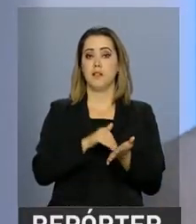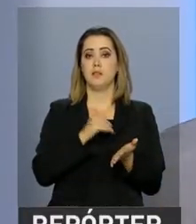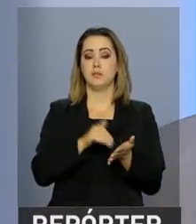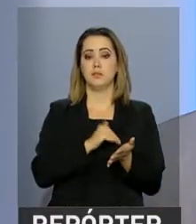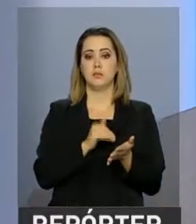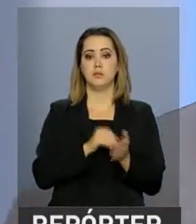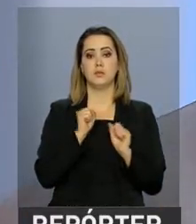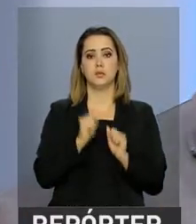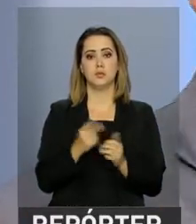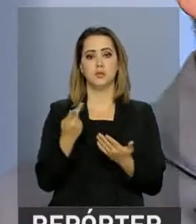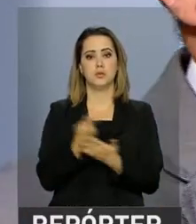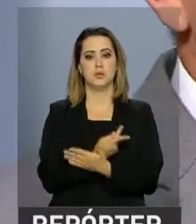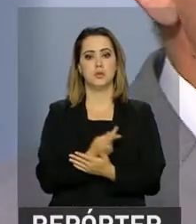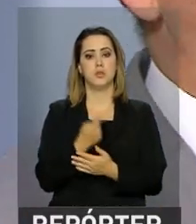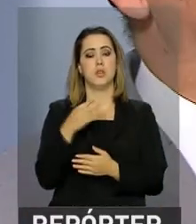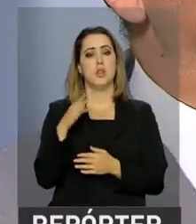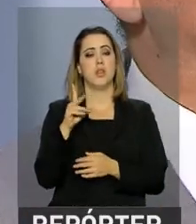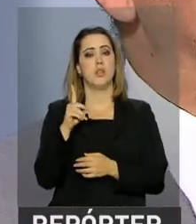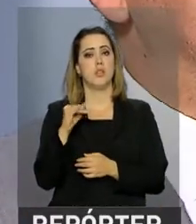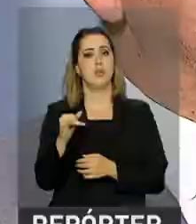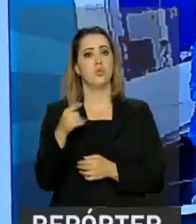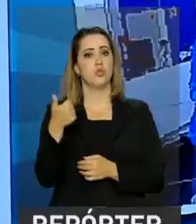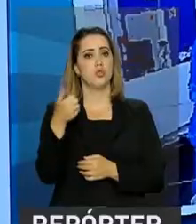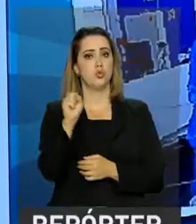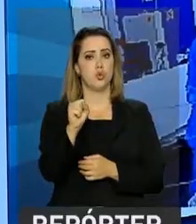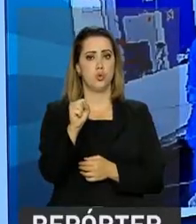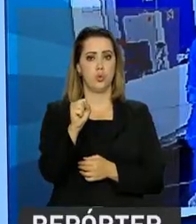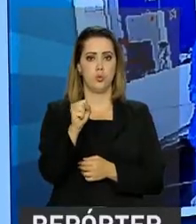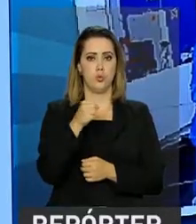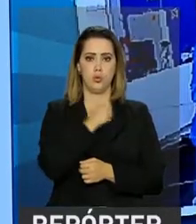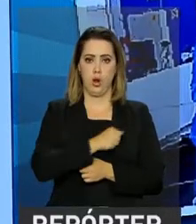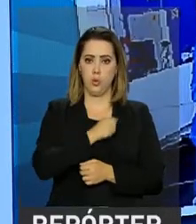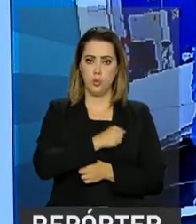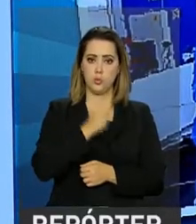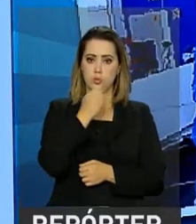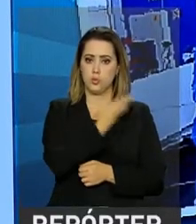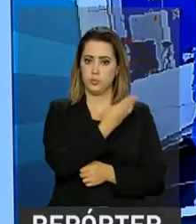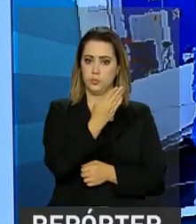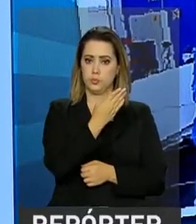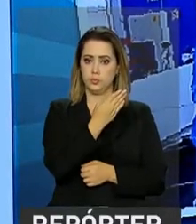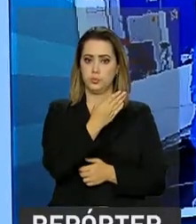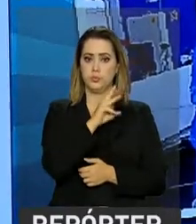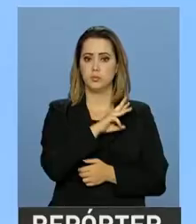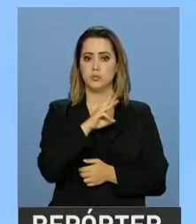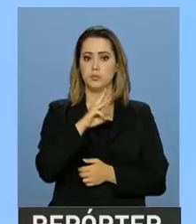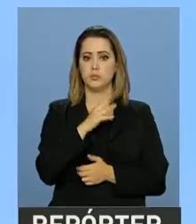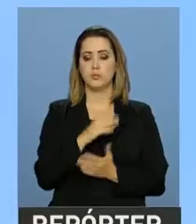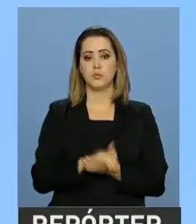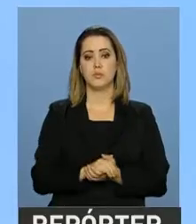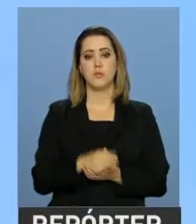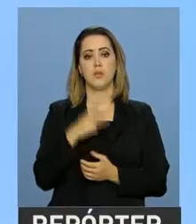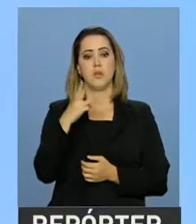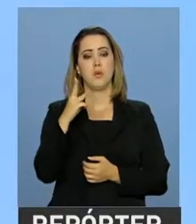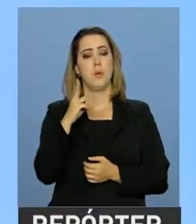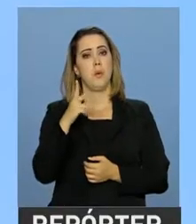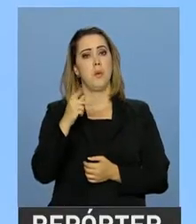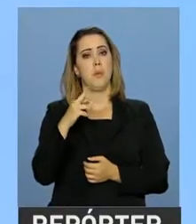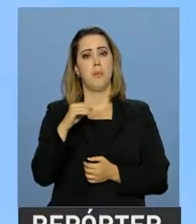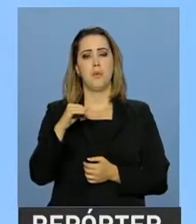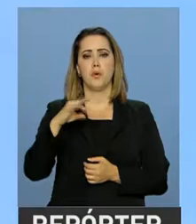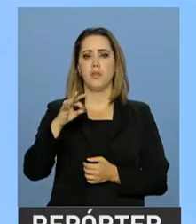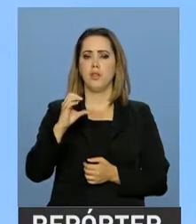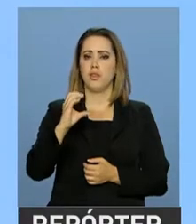abertas e podem ser feitas até o dia 18 de agosto na página do programa na internet